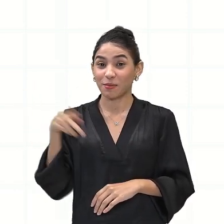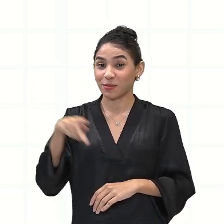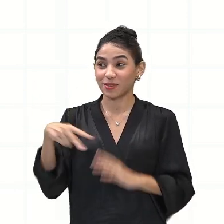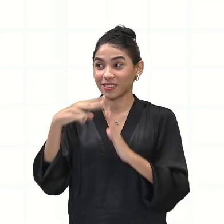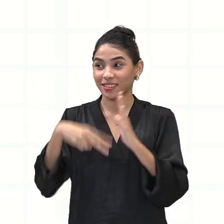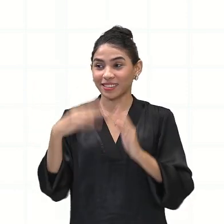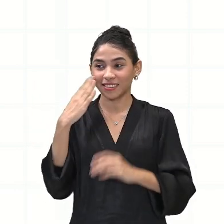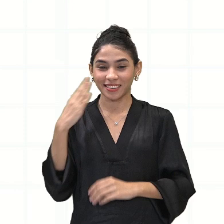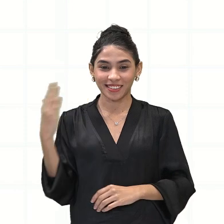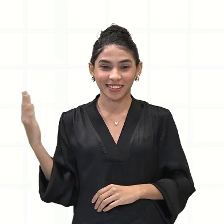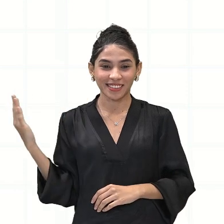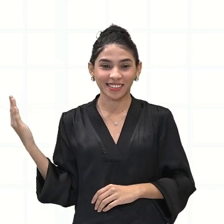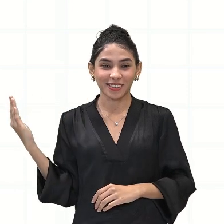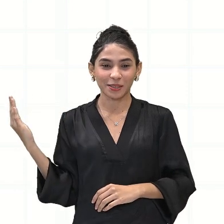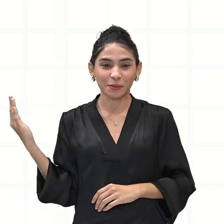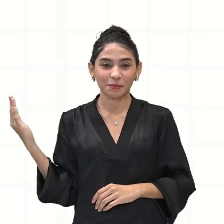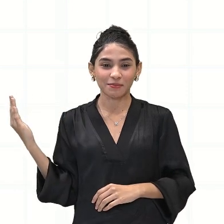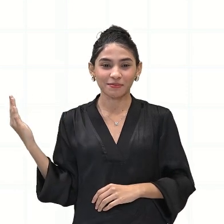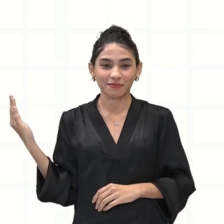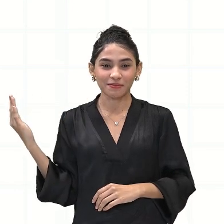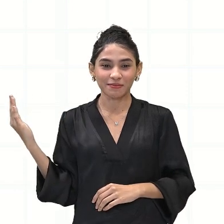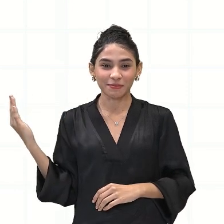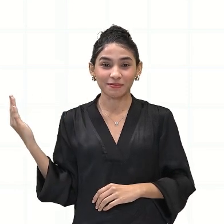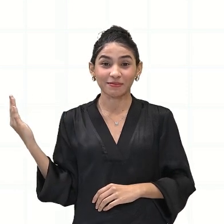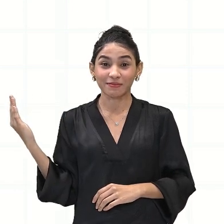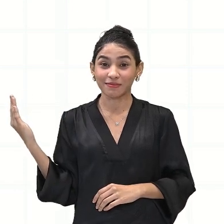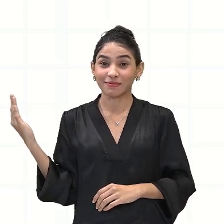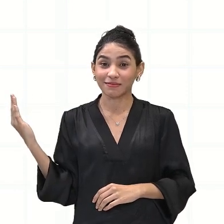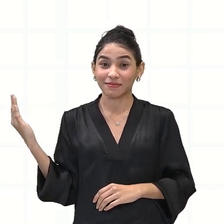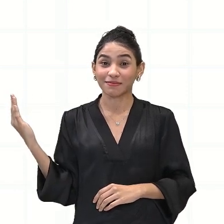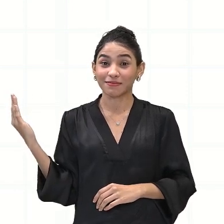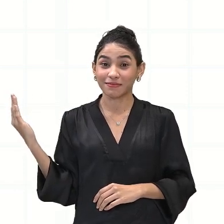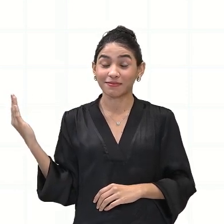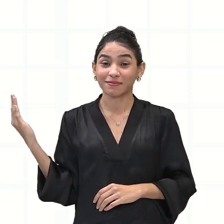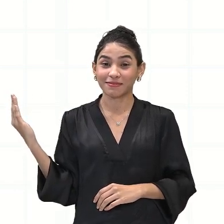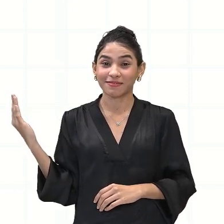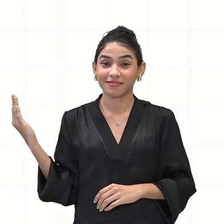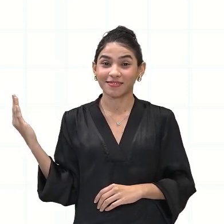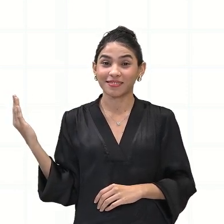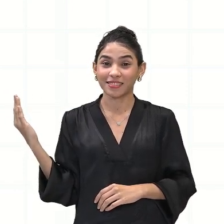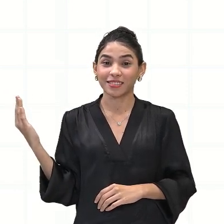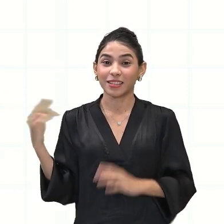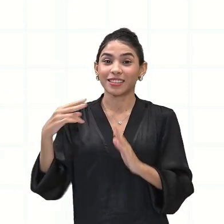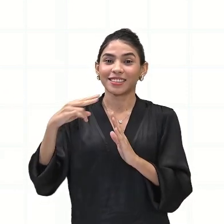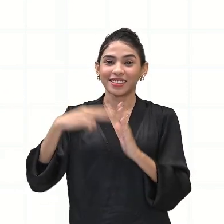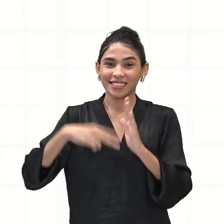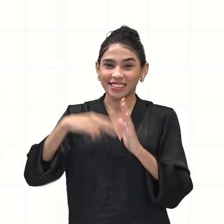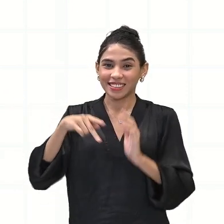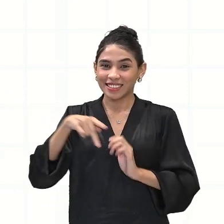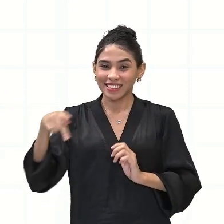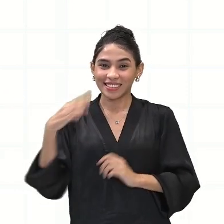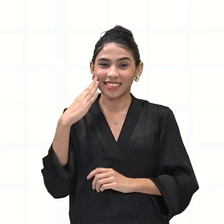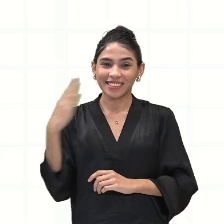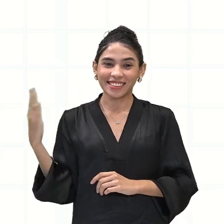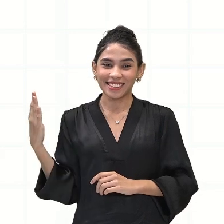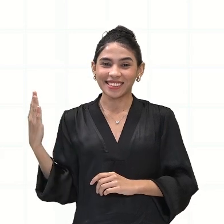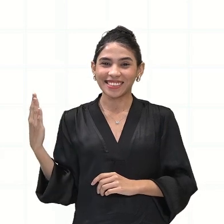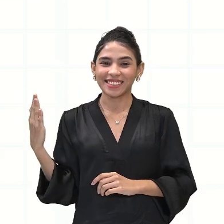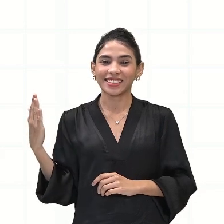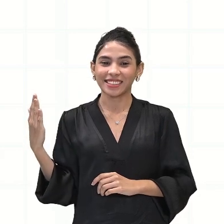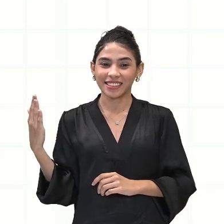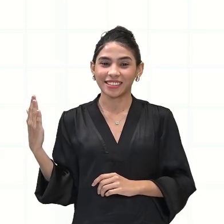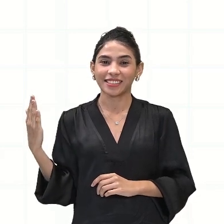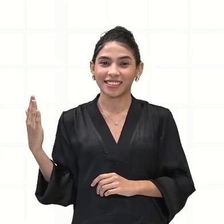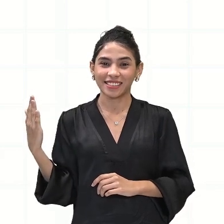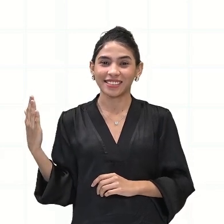Voa fumaça, corre cerca e seu foguista bota fogo na fornalha que eu preciso. Muita força, muita força, muita força. O poema é maior do que